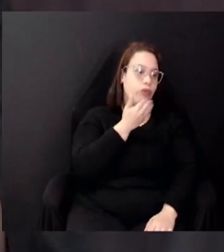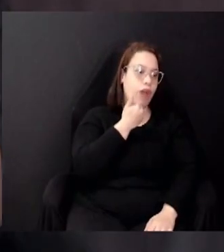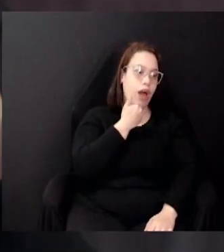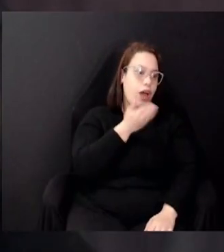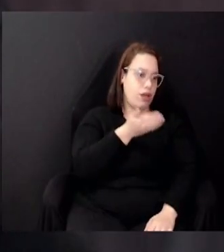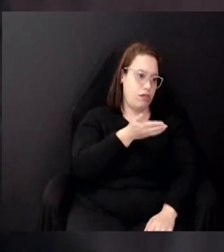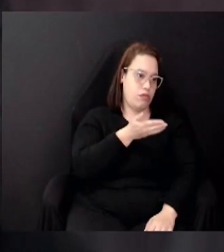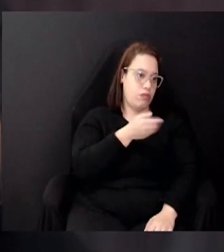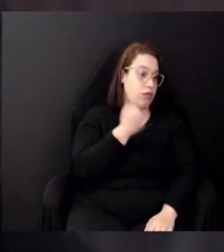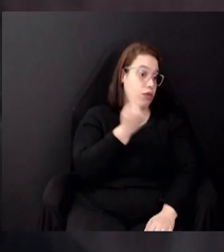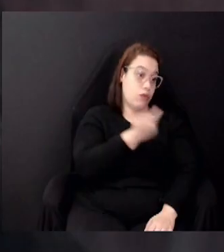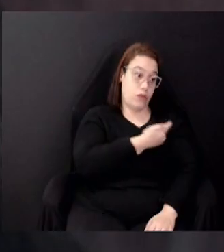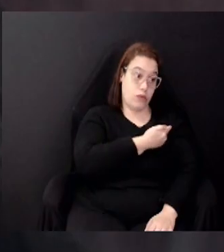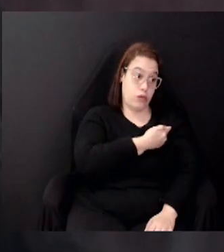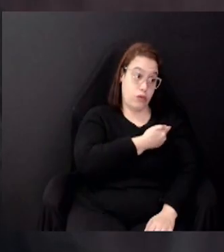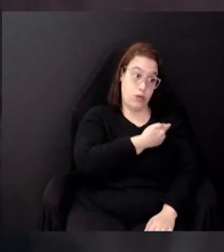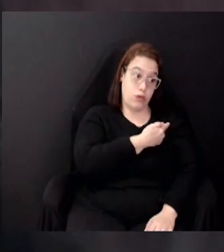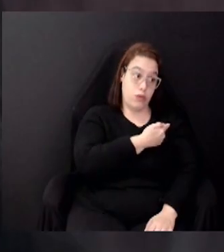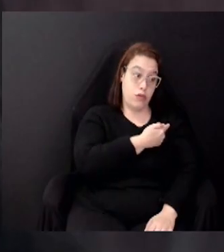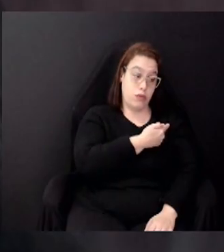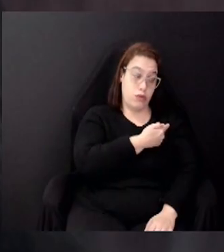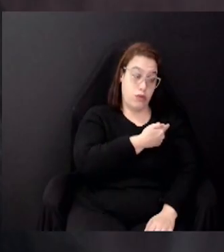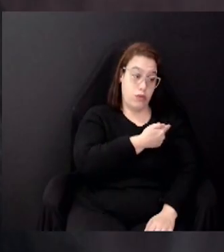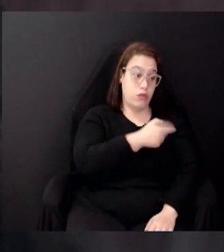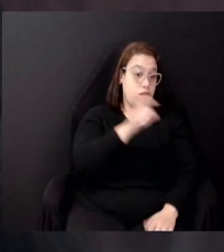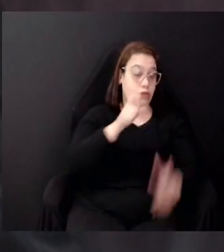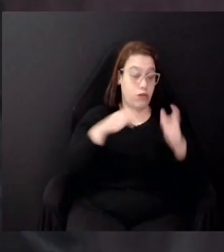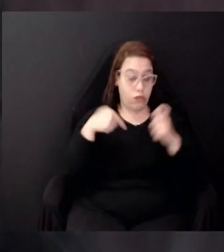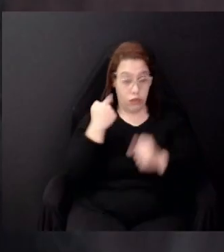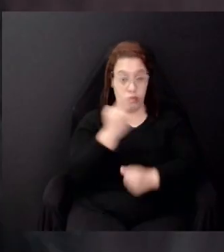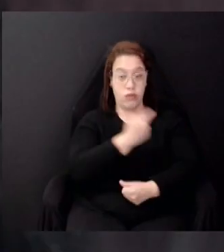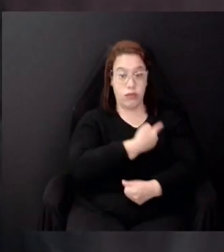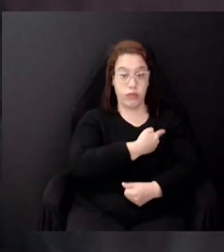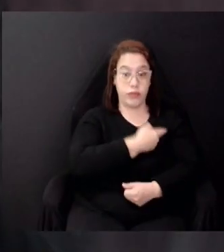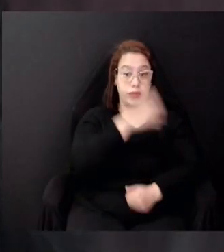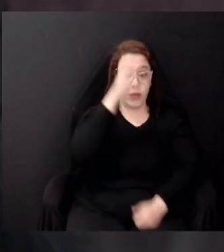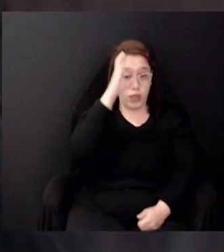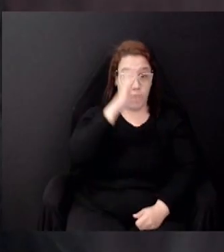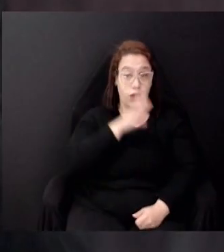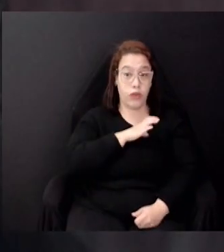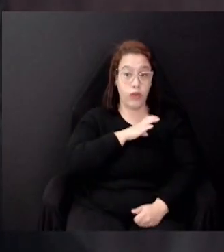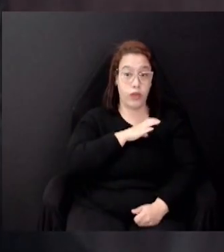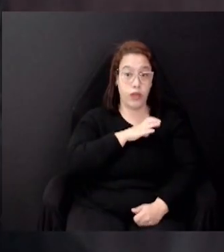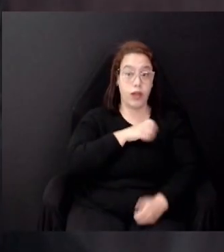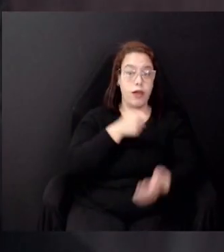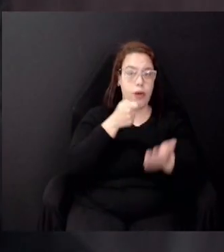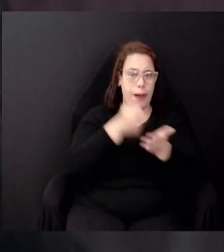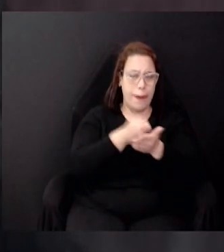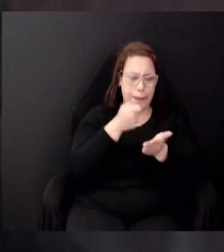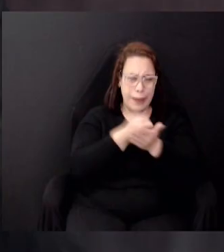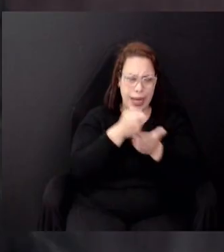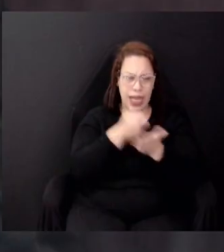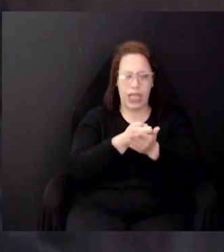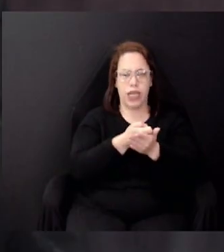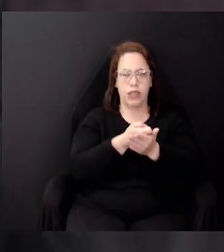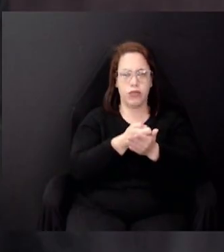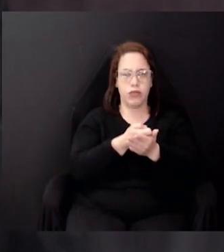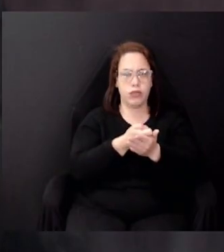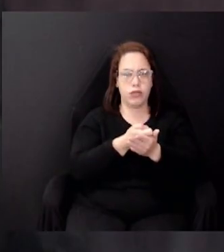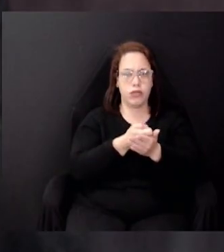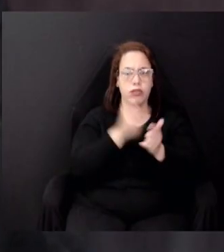isso traz para nós, para cada um de nós, para cada cidadão, a obrigação de que cada um